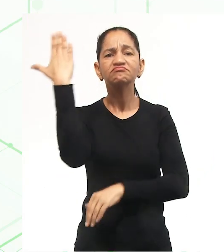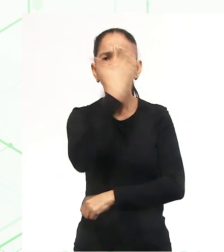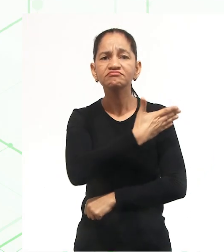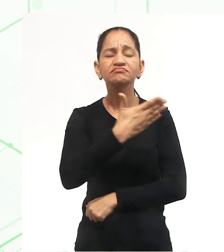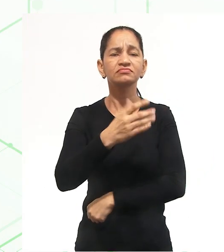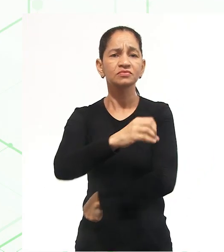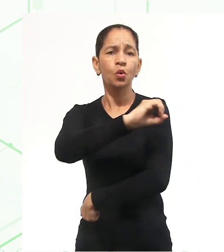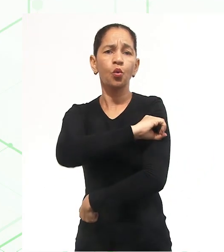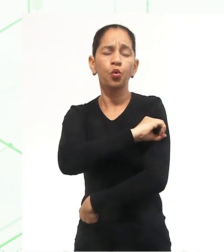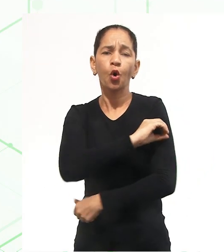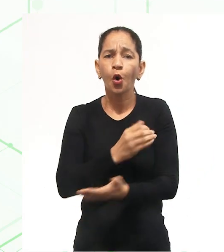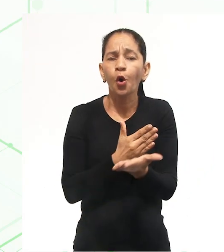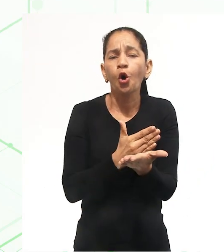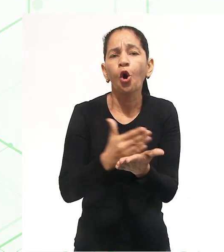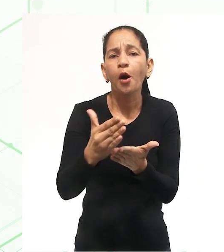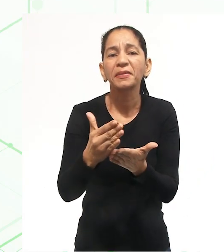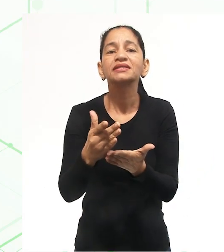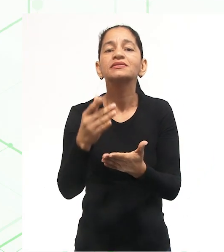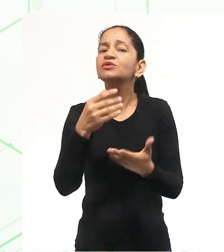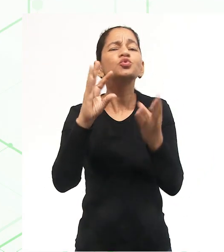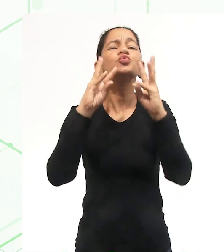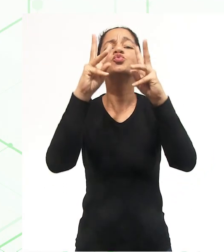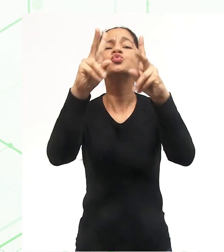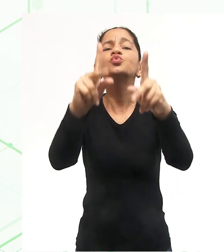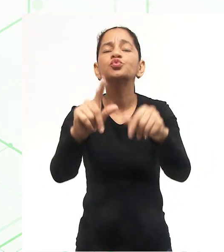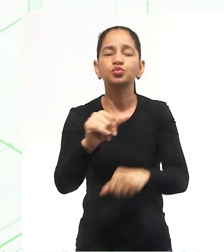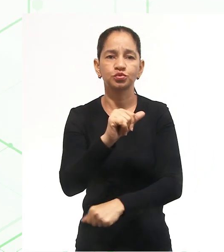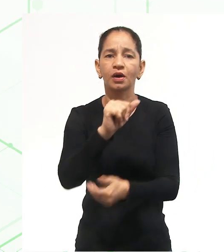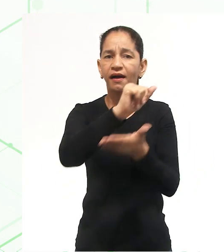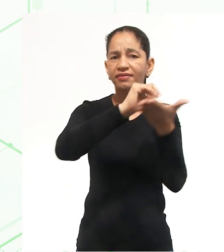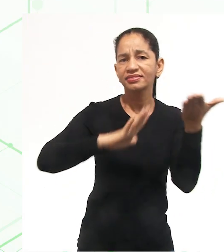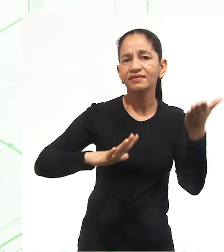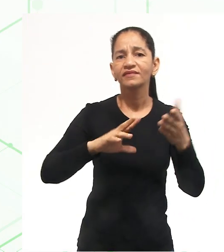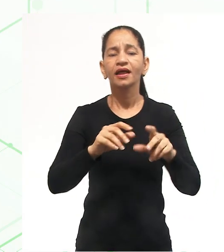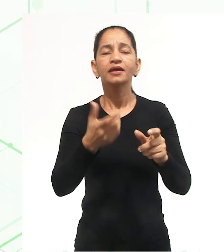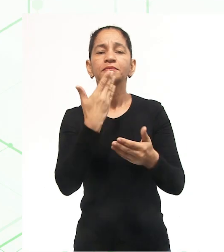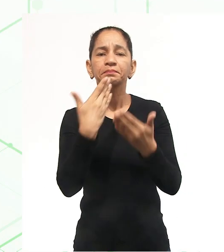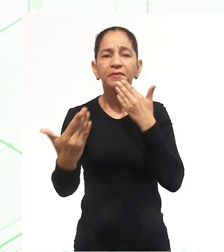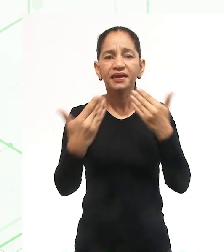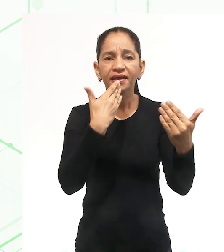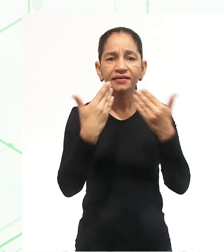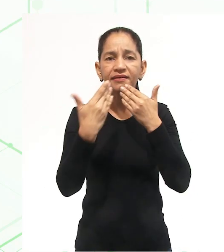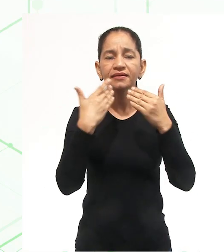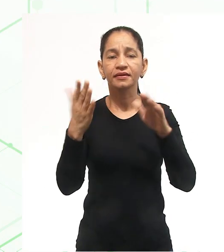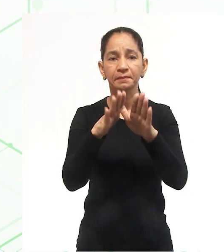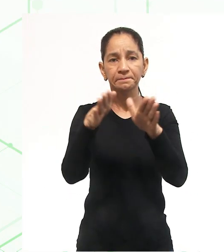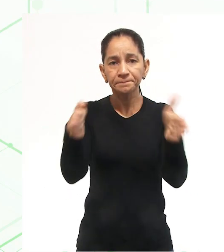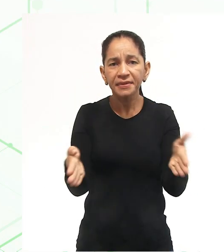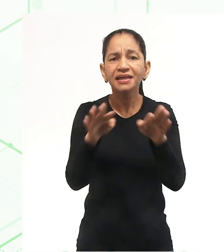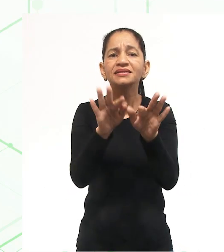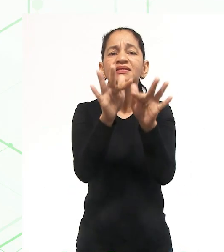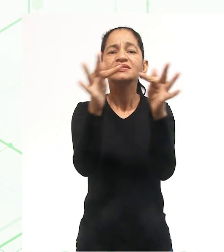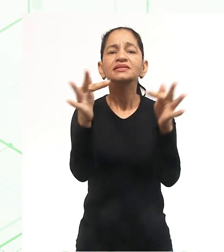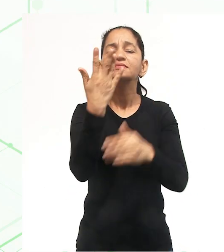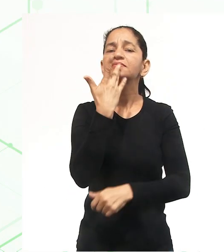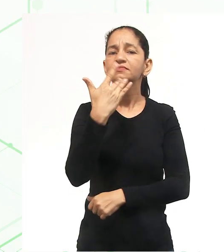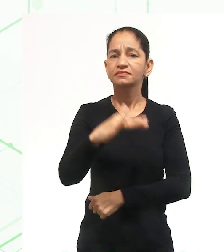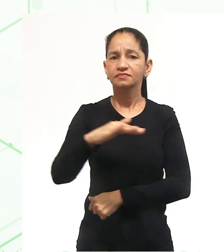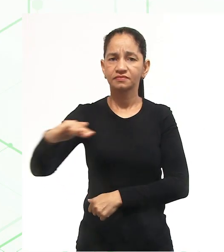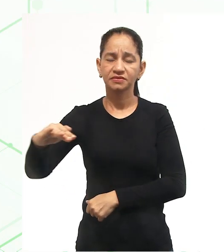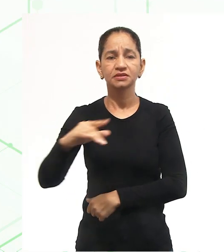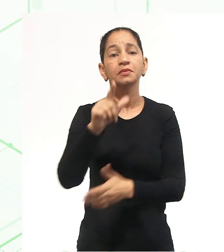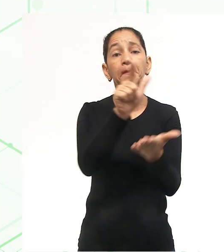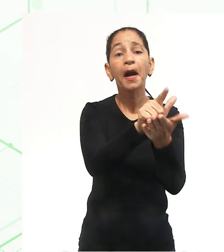a creche. Ou seja, as atividades onde uma professora coloca numa mesa um